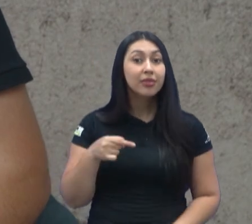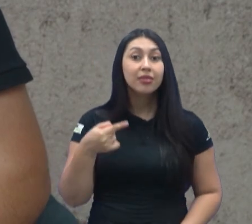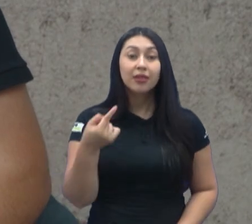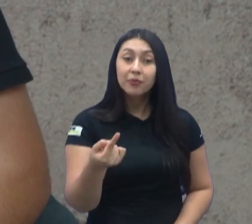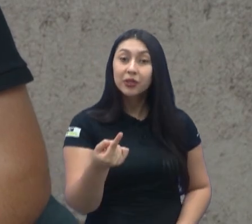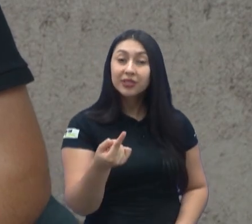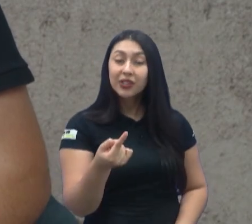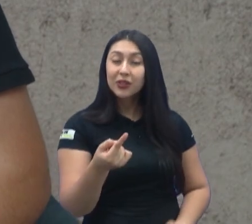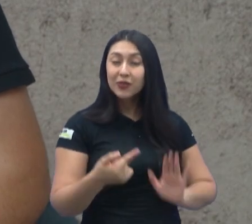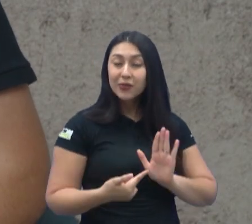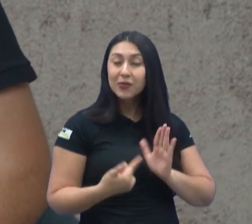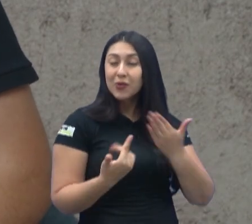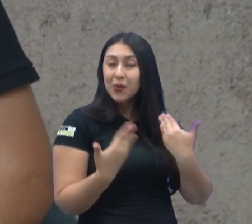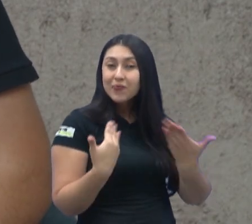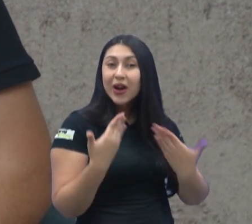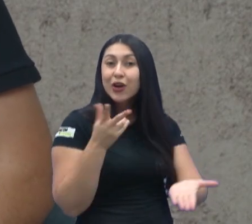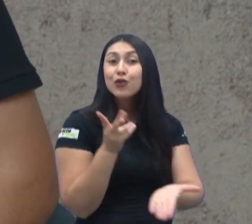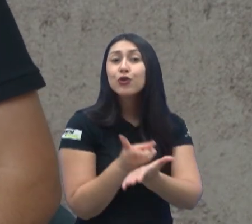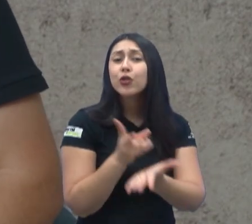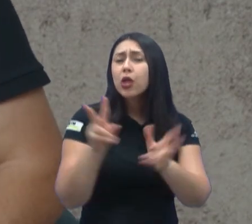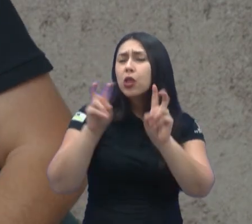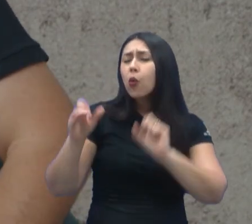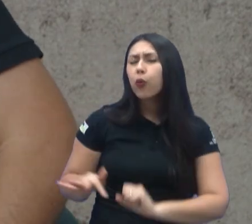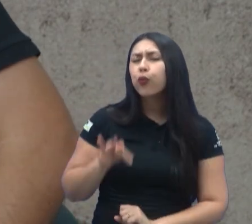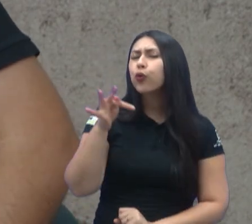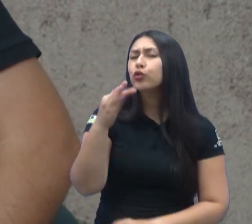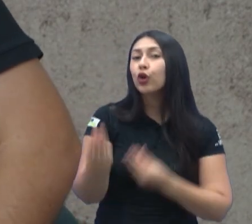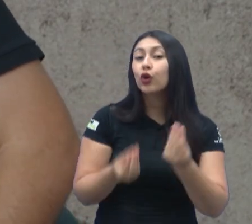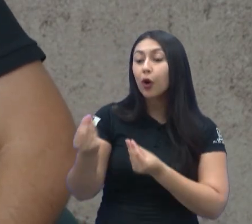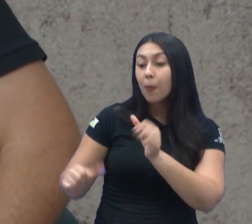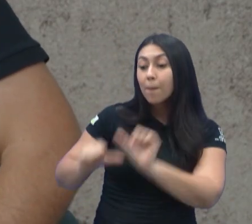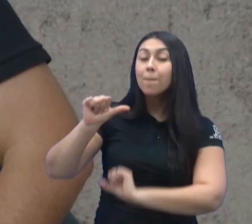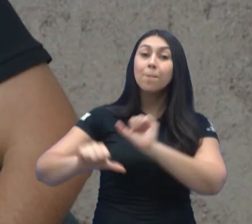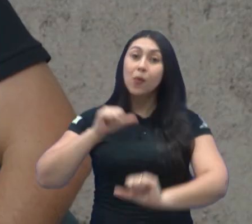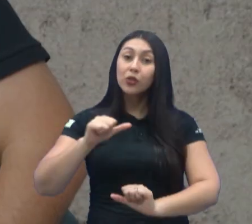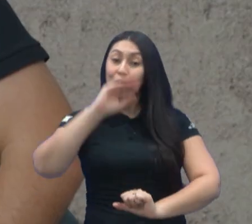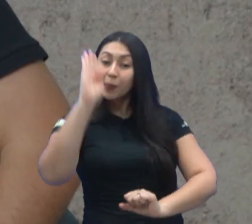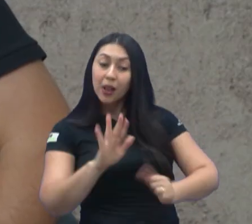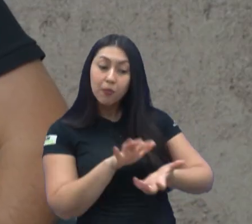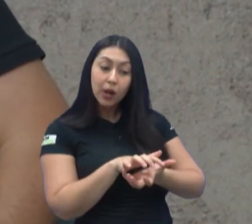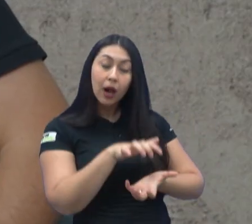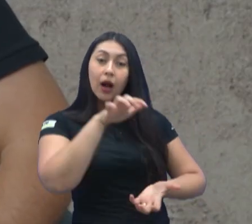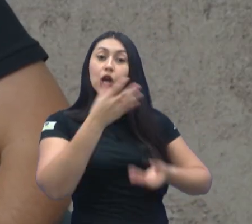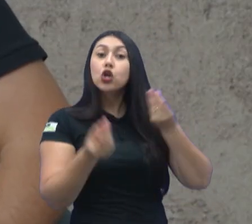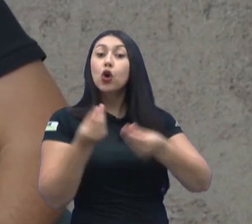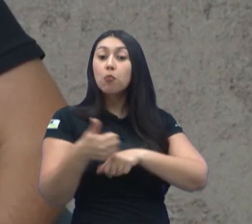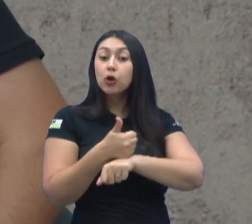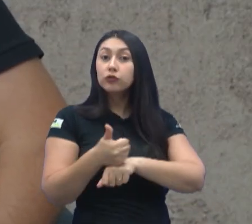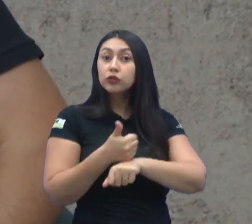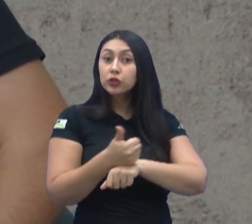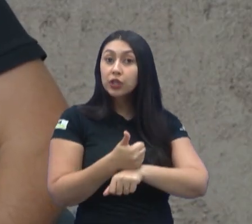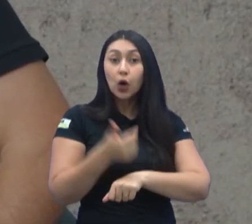vai conferir, né, a conversa sobre o futuro e o que muda com o envelhecimento do Brasil e como o gerontólogo ganha cada vez